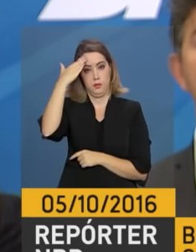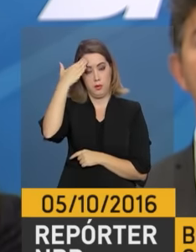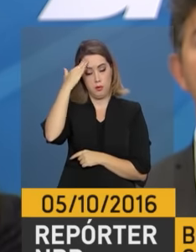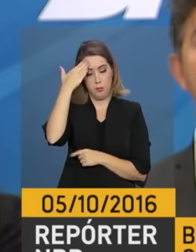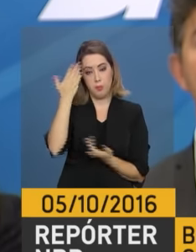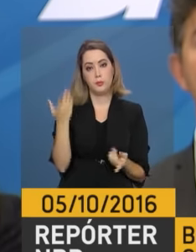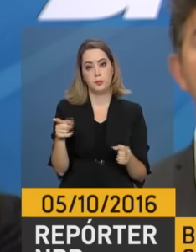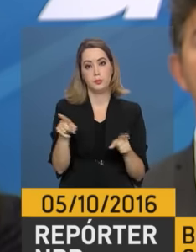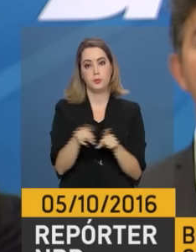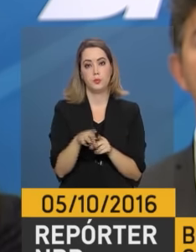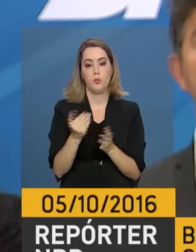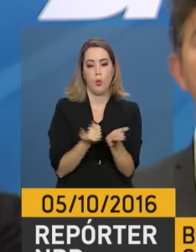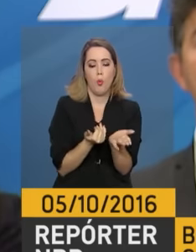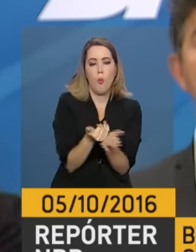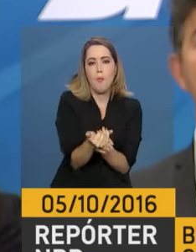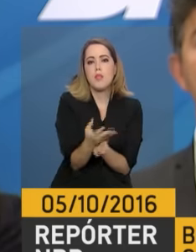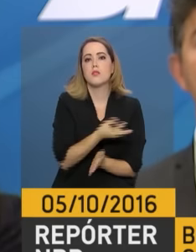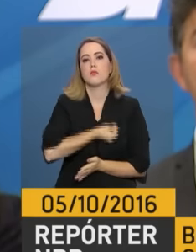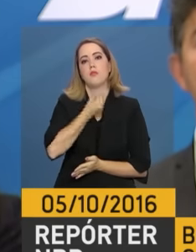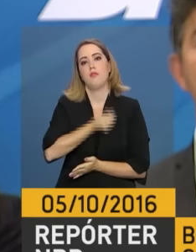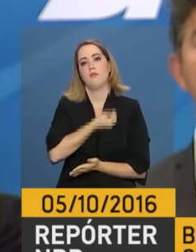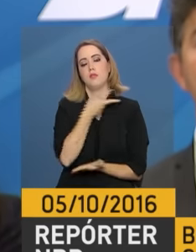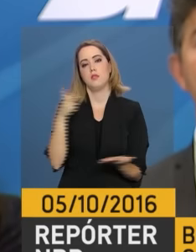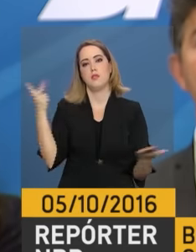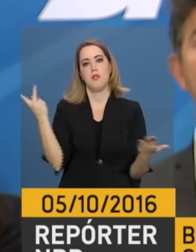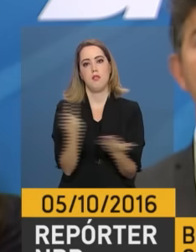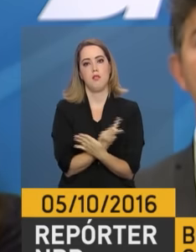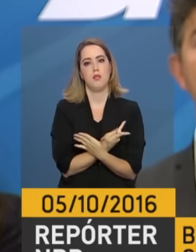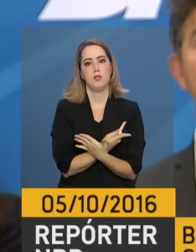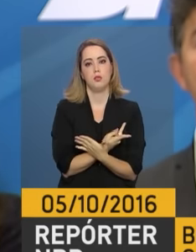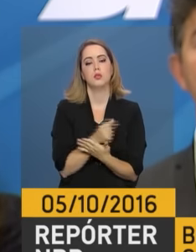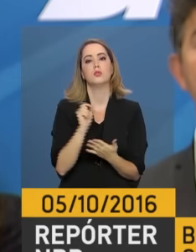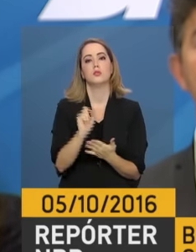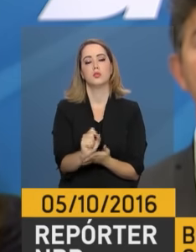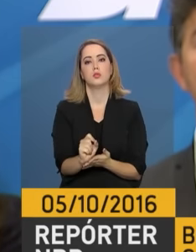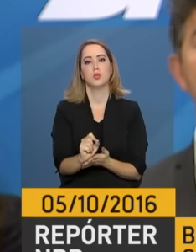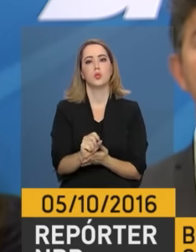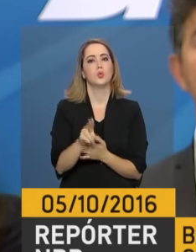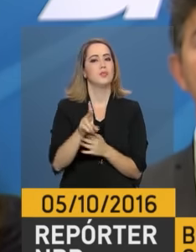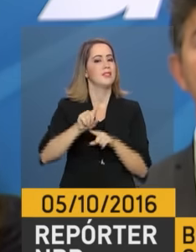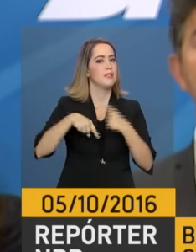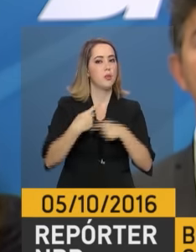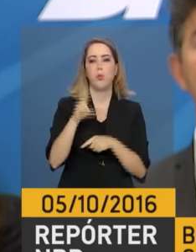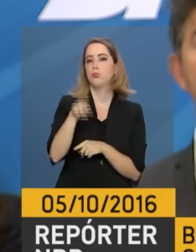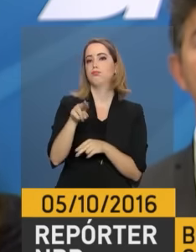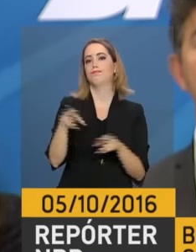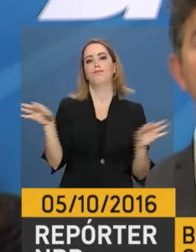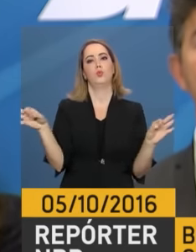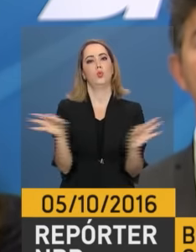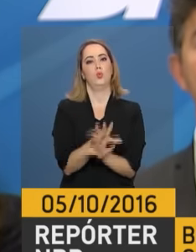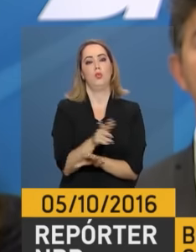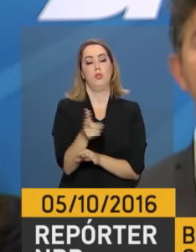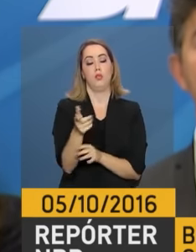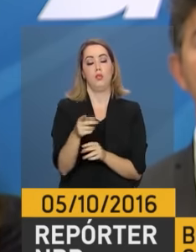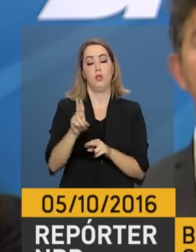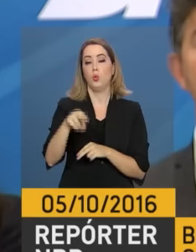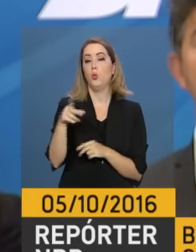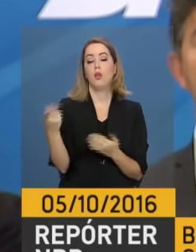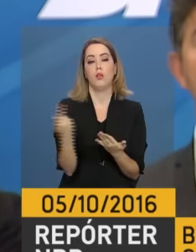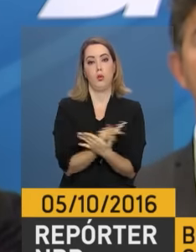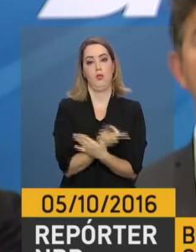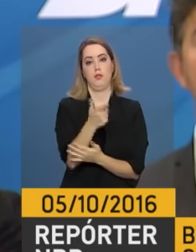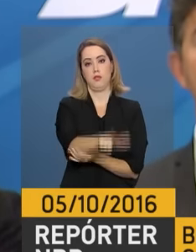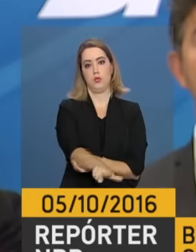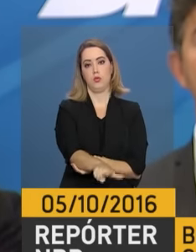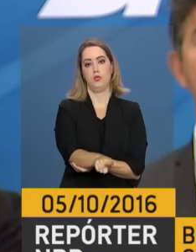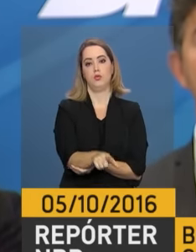É nesse período da vida que isso acontece com maior intensidade. Isso nunca mais vai se repetir ao longo da vida. Essa